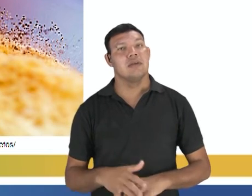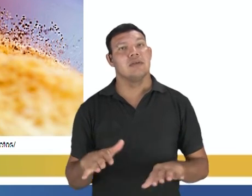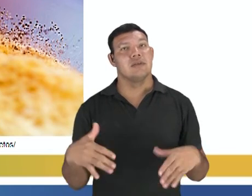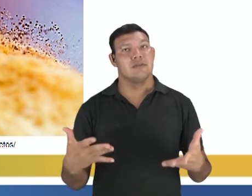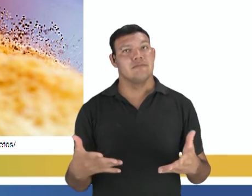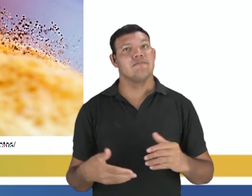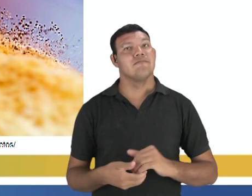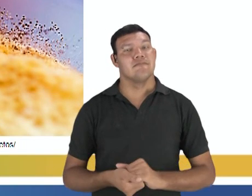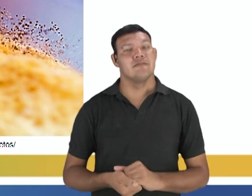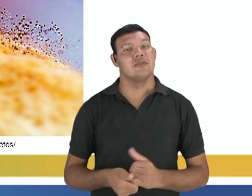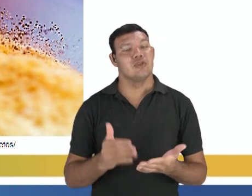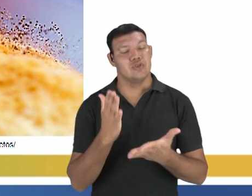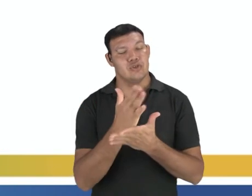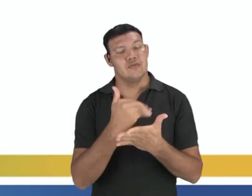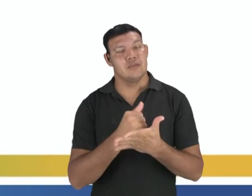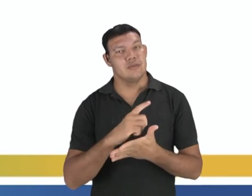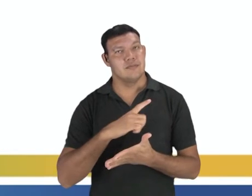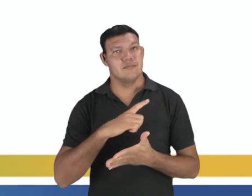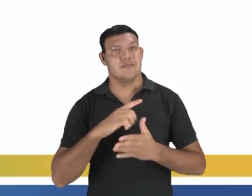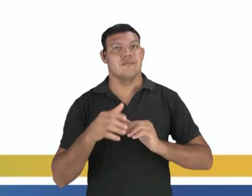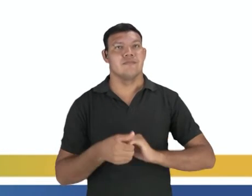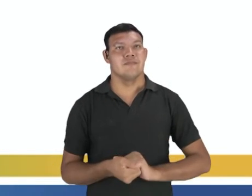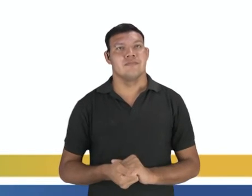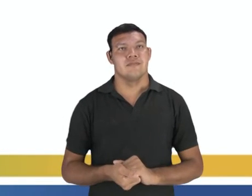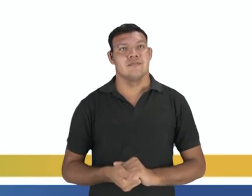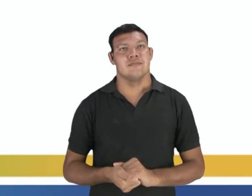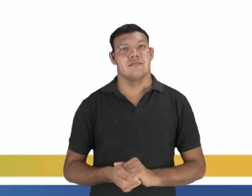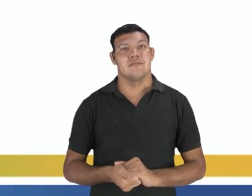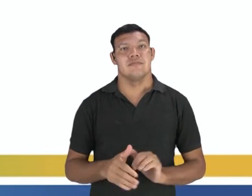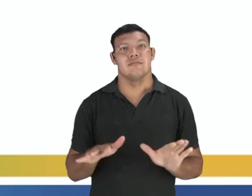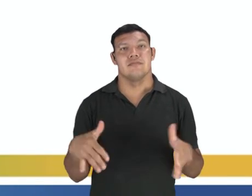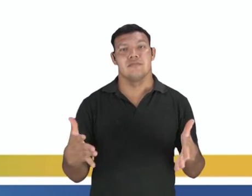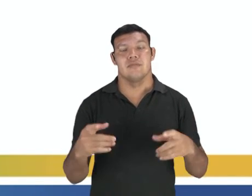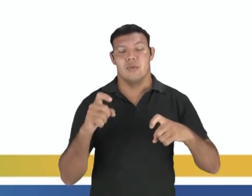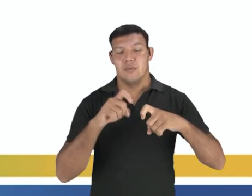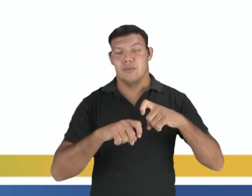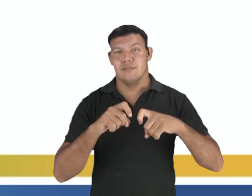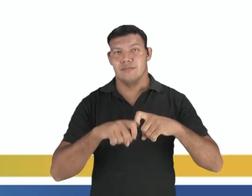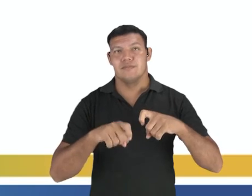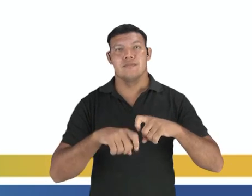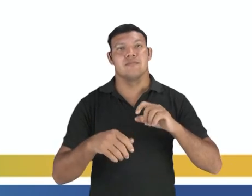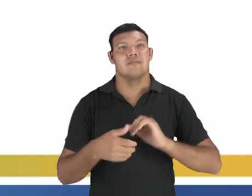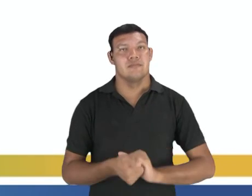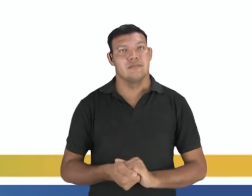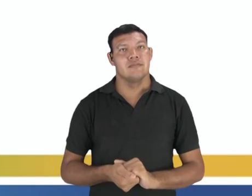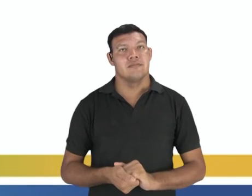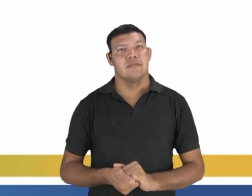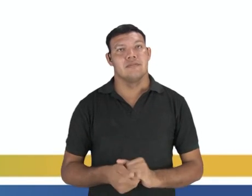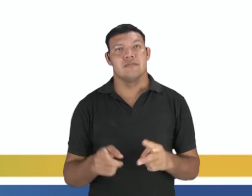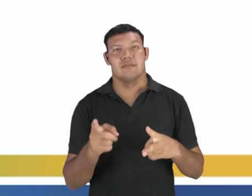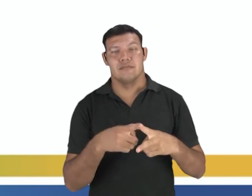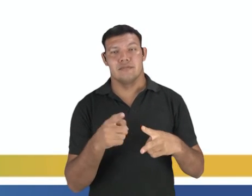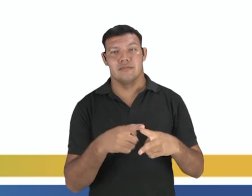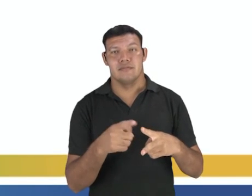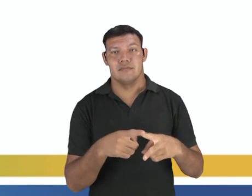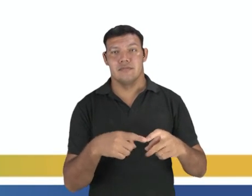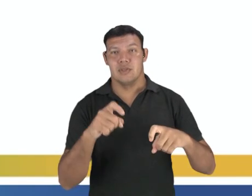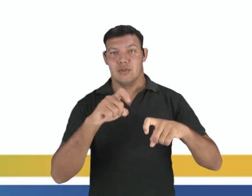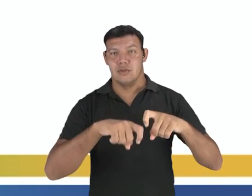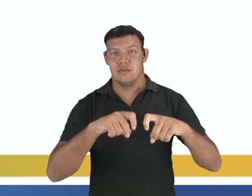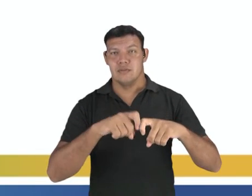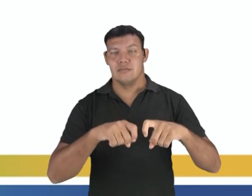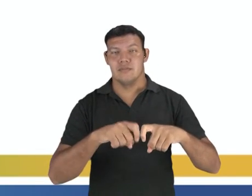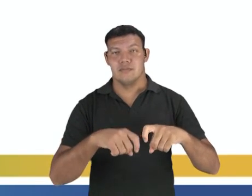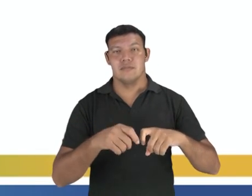tem uma certa divisão. E em relação à reprodução, os fungos podem ter reprodução assexuada, que é aquela